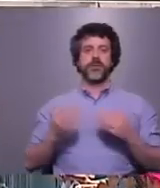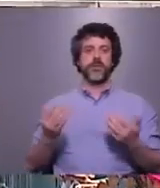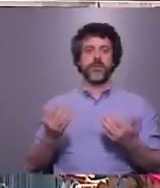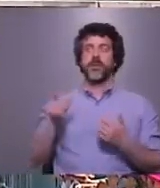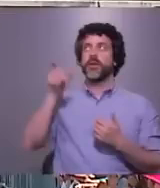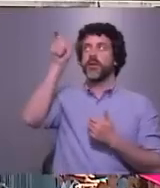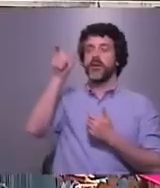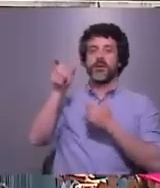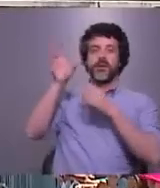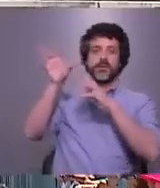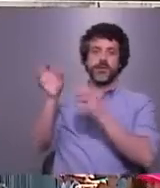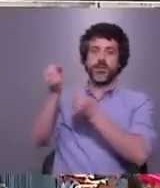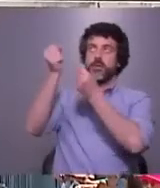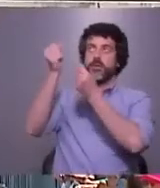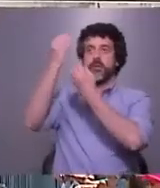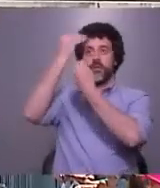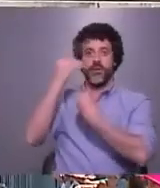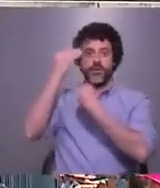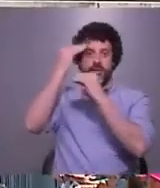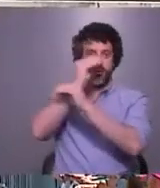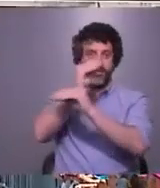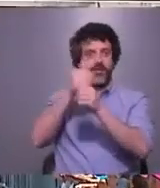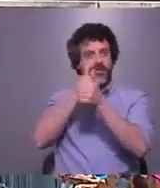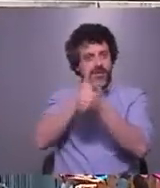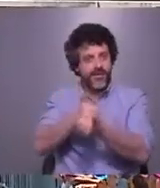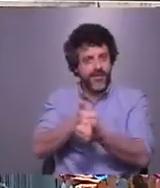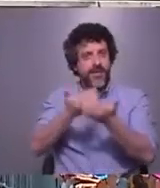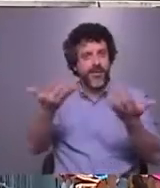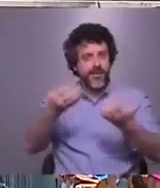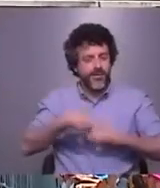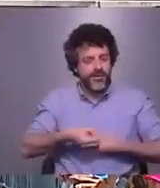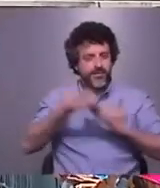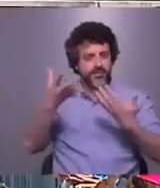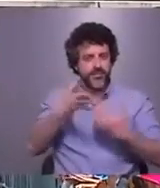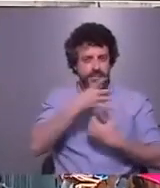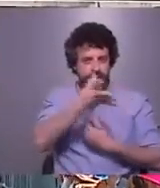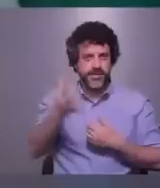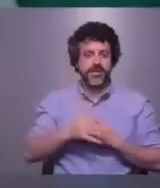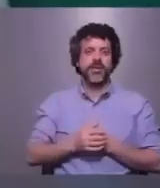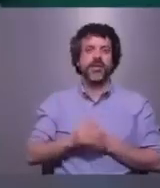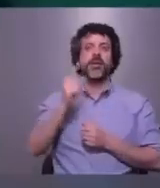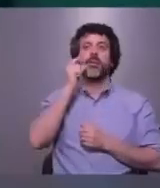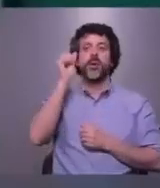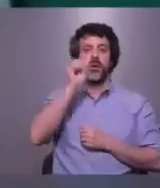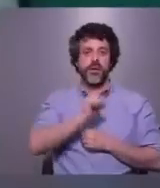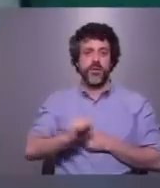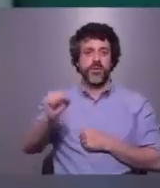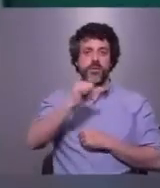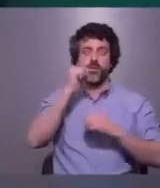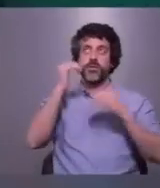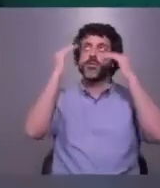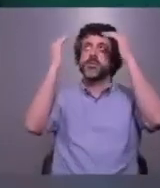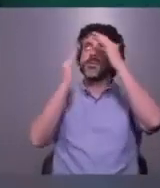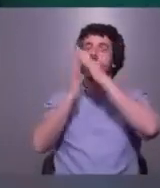Fieis aos ensinamentos do Salvador, ousamos dizer: Pai nosso que estás